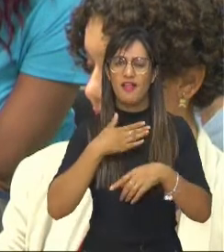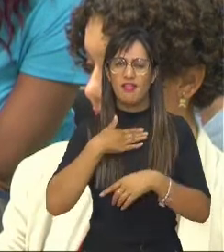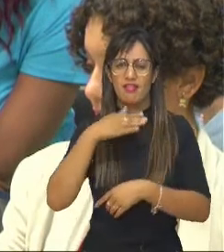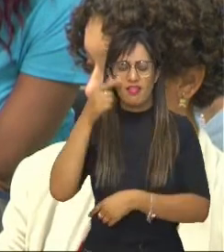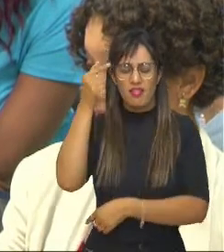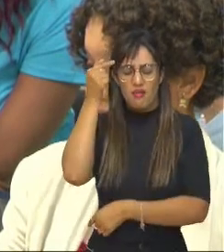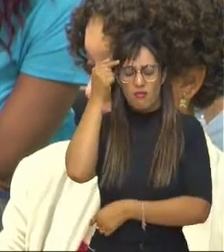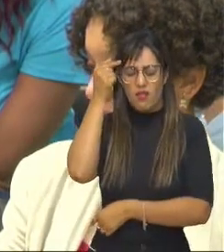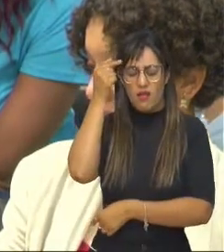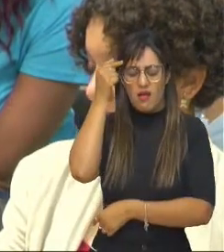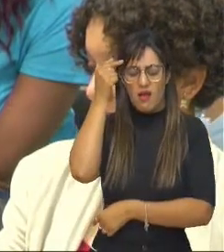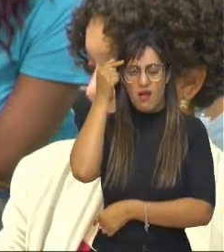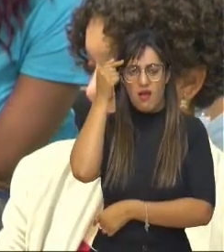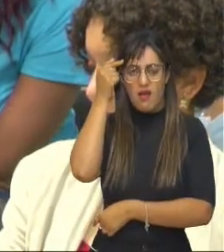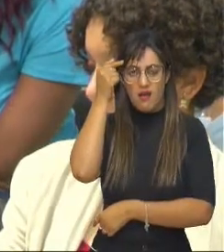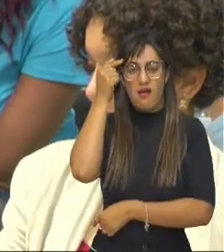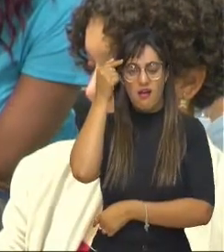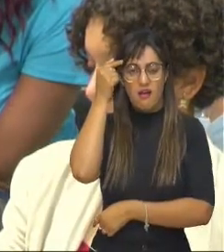ele estava bem,